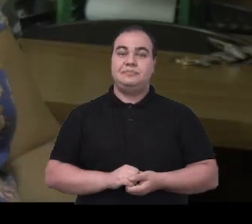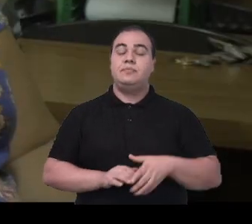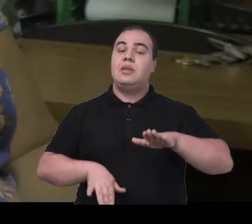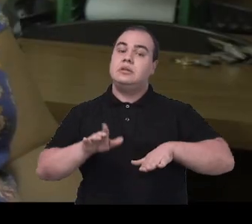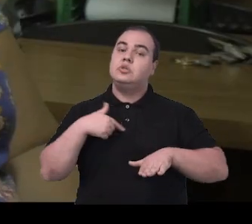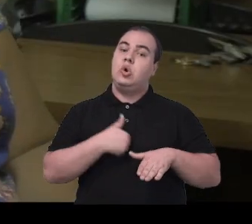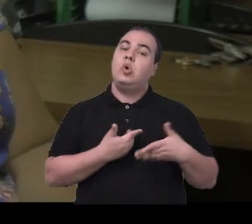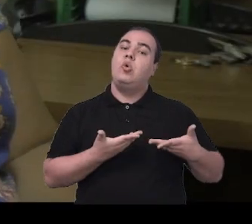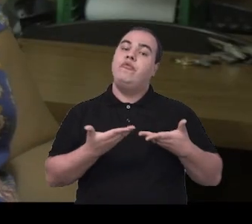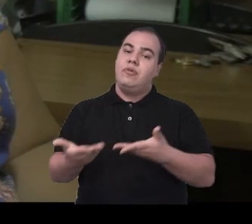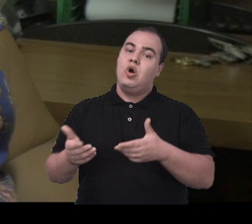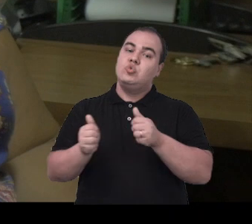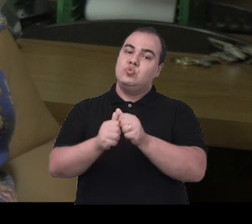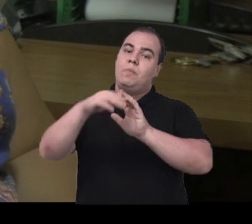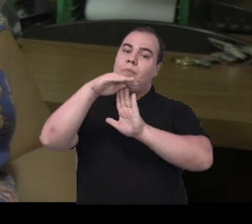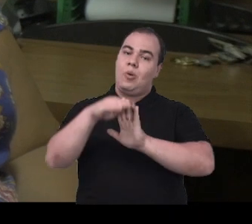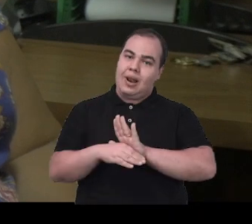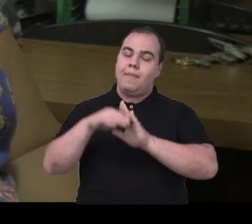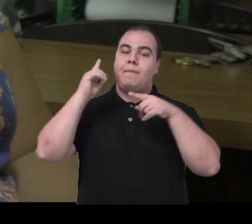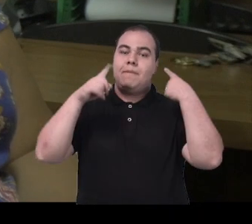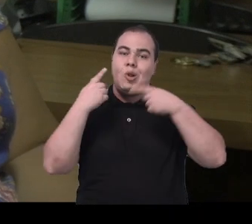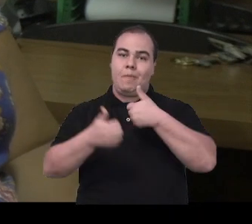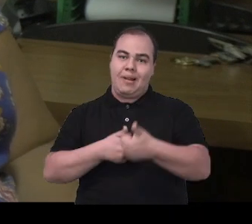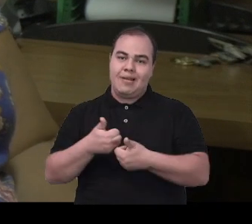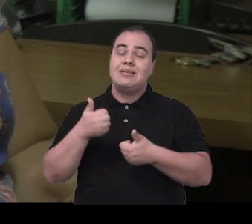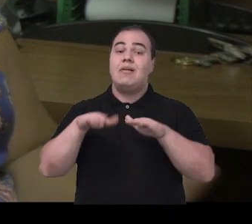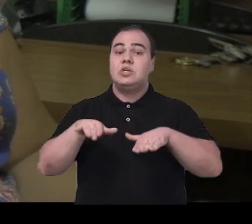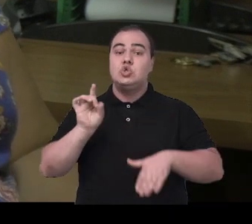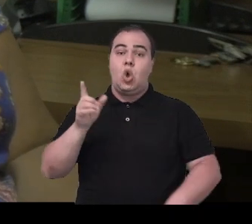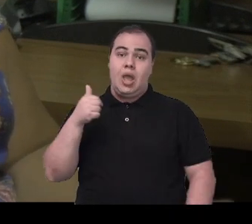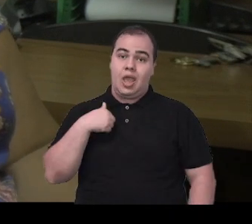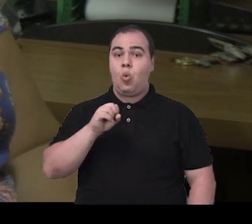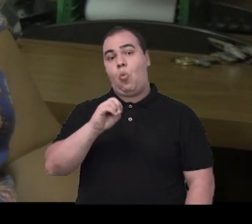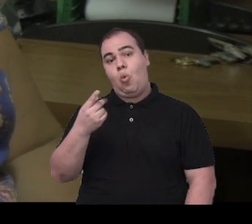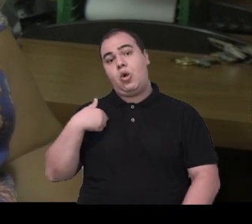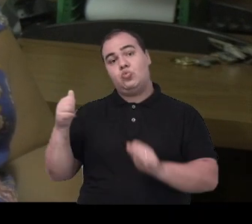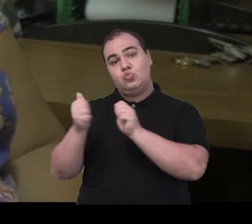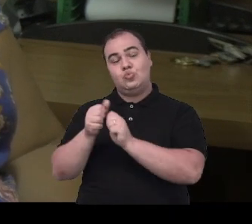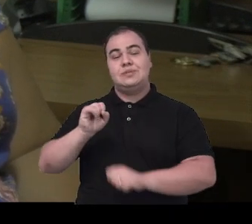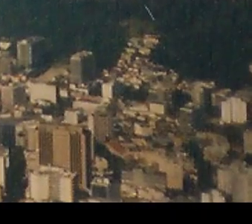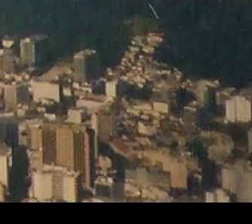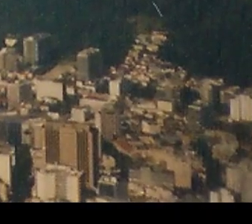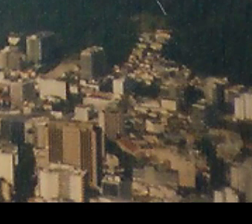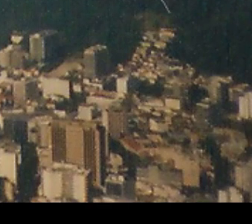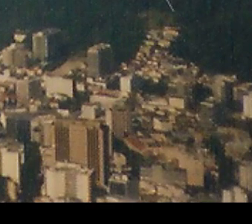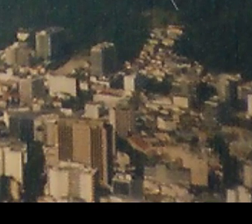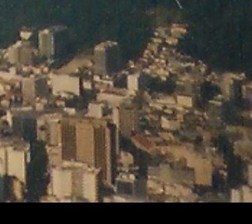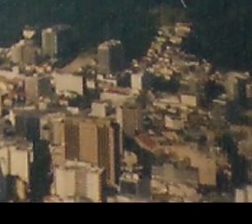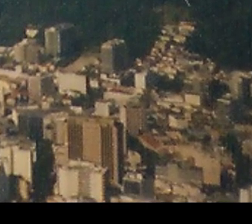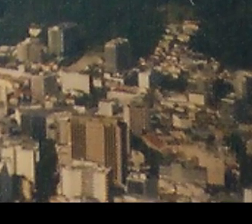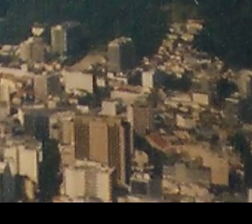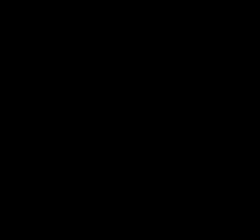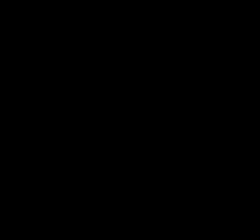vezes nós somos convidados, junto com o Maluco Beleza, às vezes só eu, ou às vezes mais eu e o Silvio, para ir em